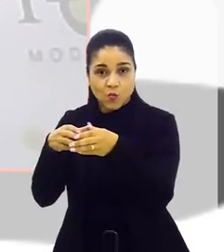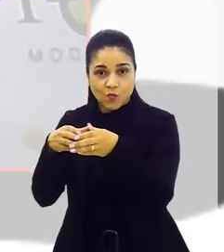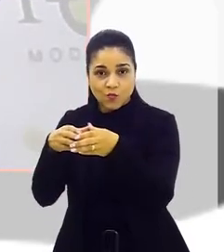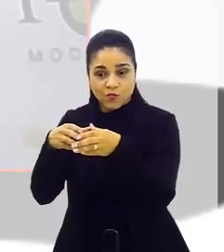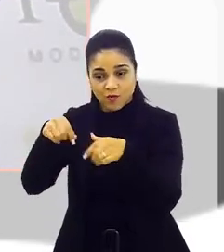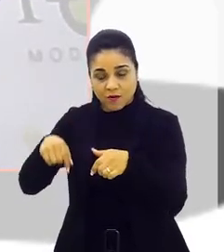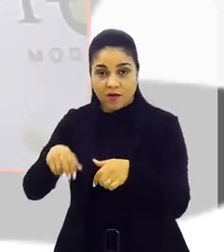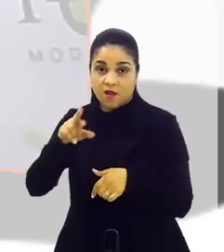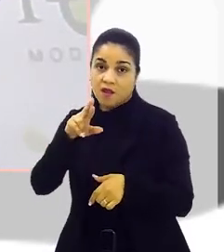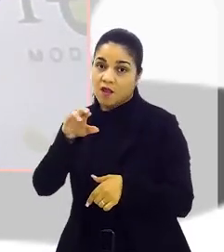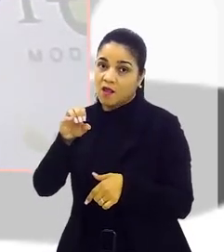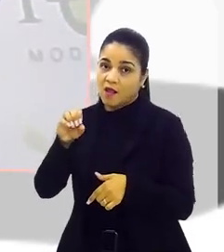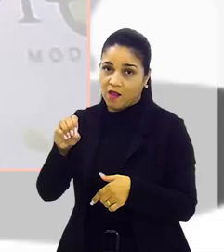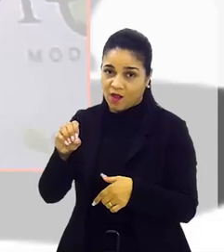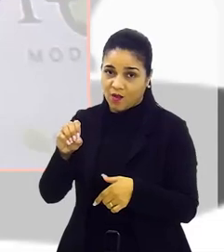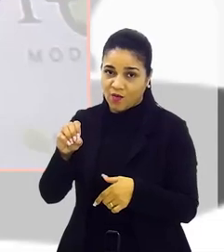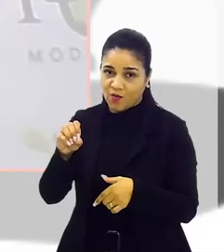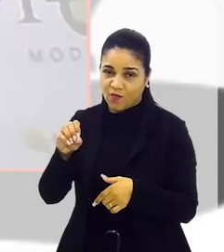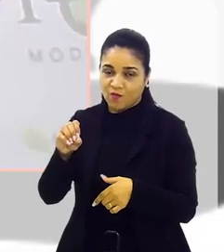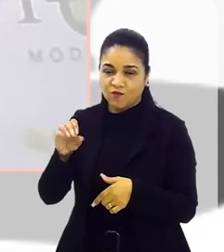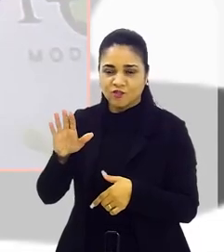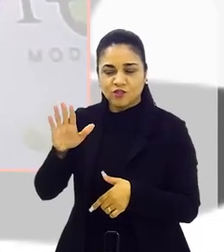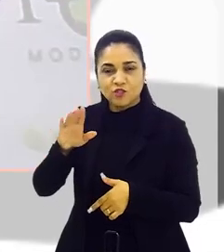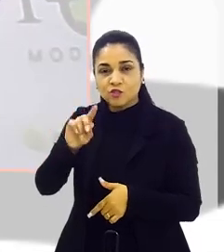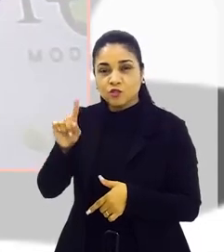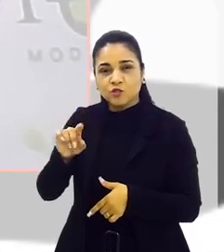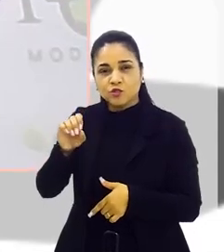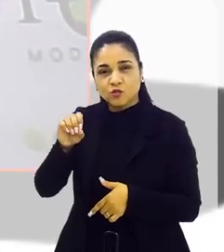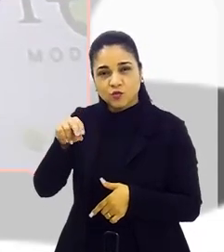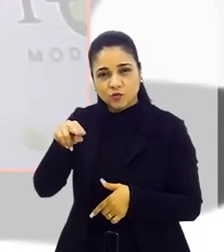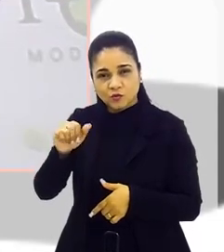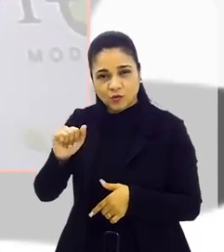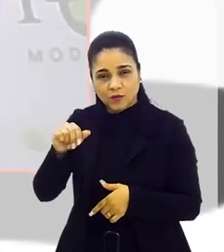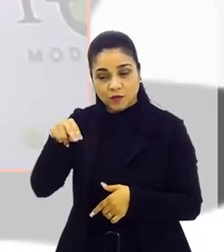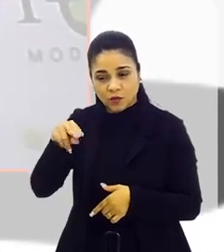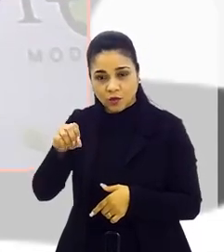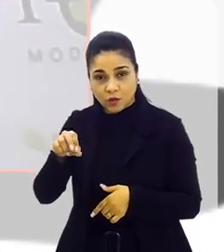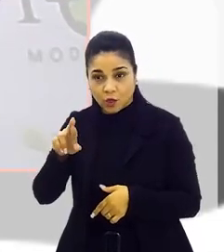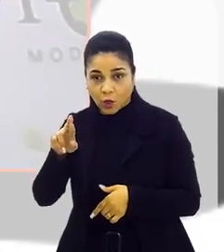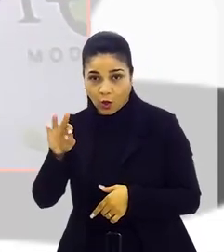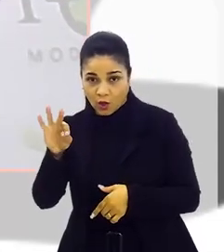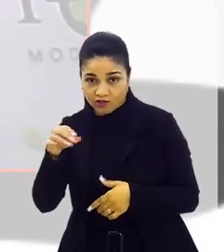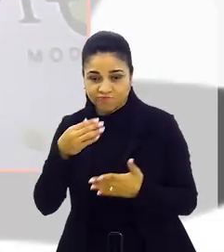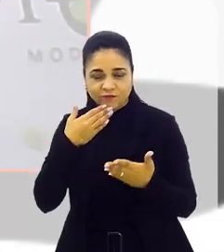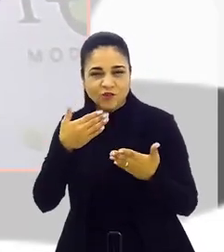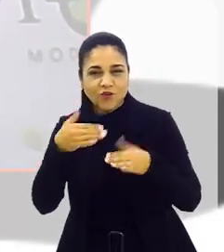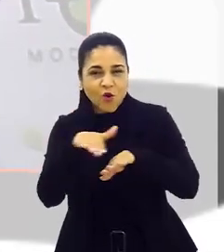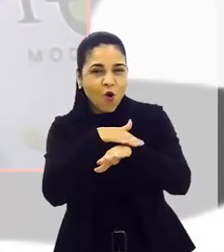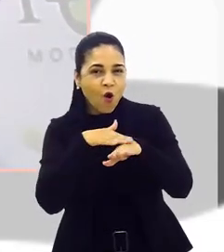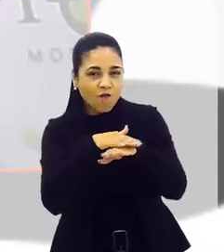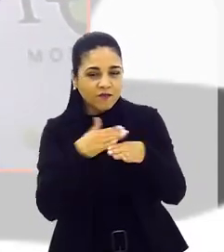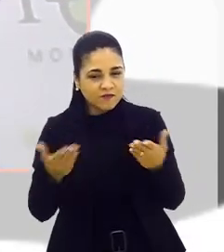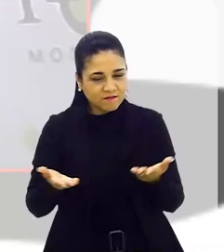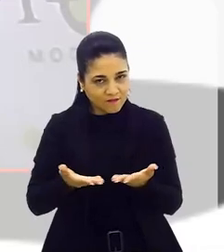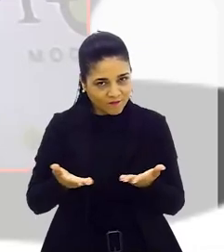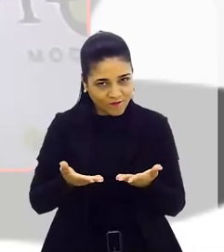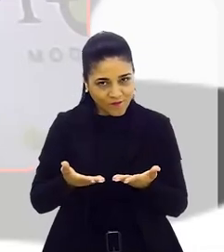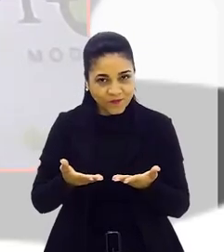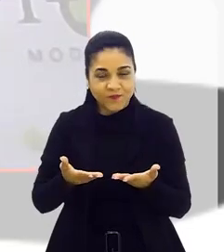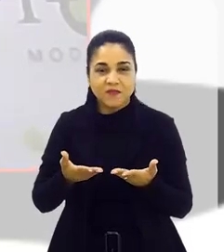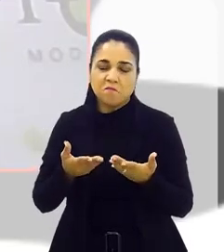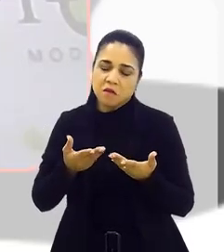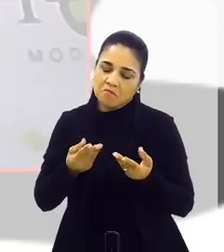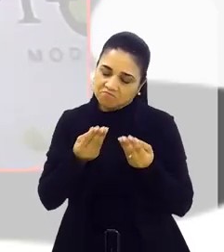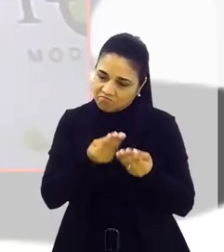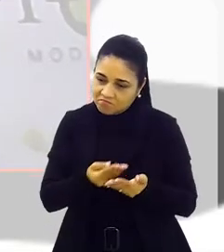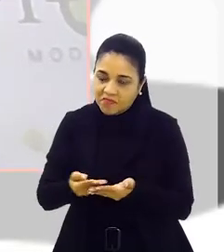grupo deles, no Rio de Janeiro, na zona norte do Rio de Janeiro. E a gente está em conversação para, se Deus quiser, a gente